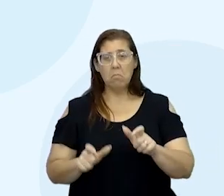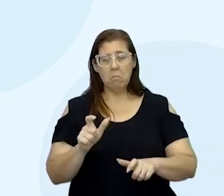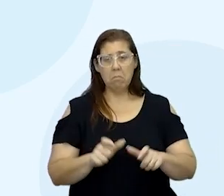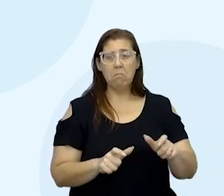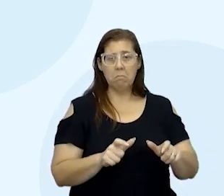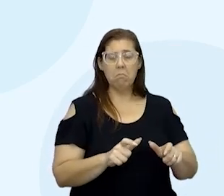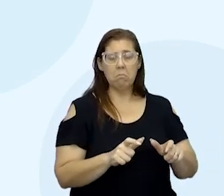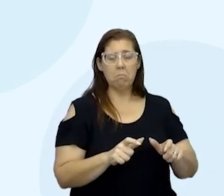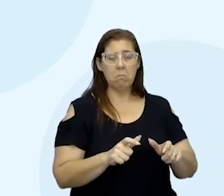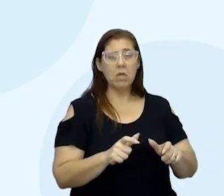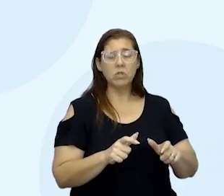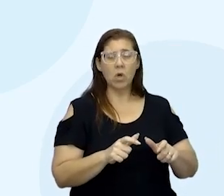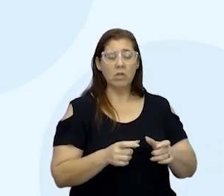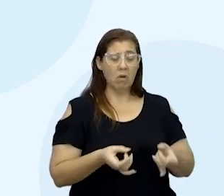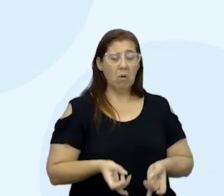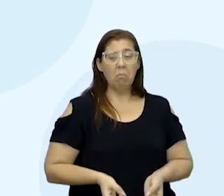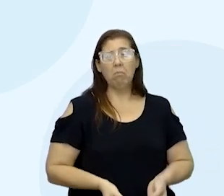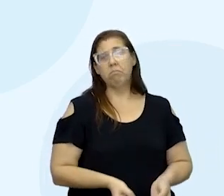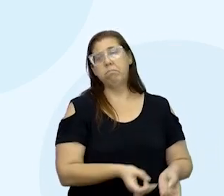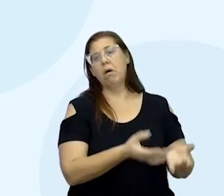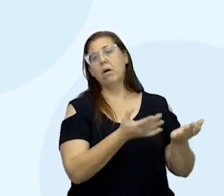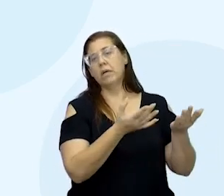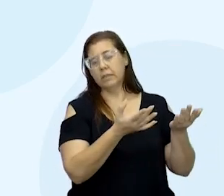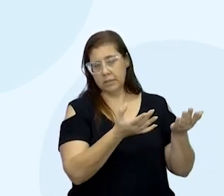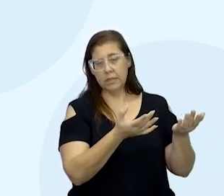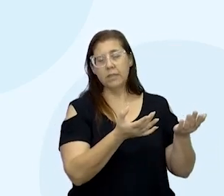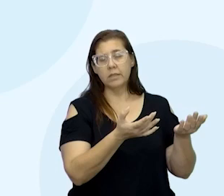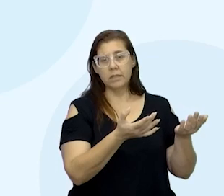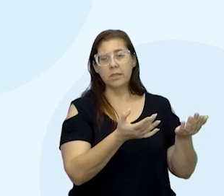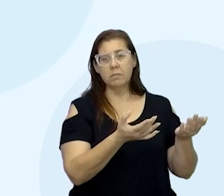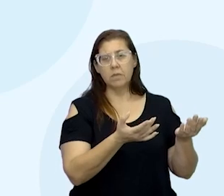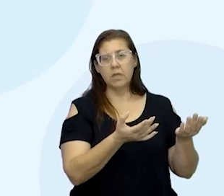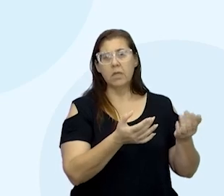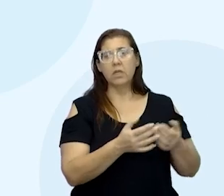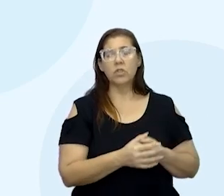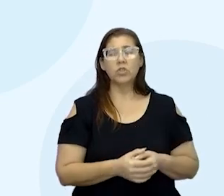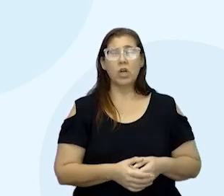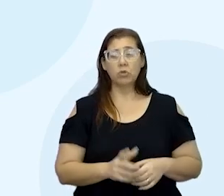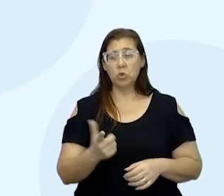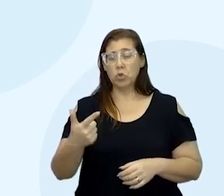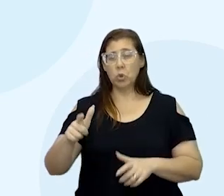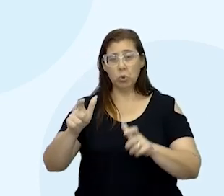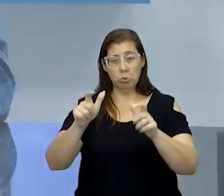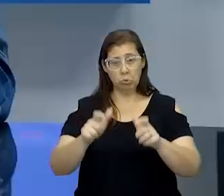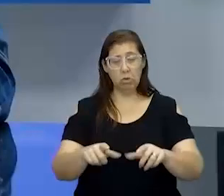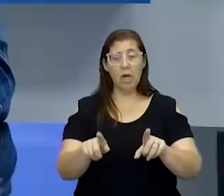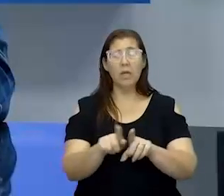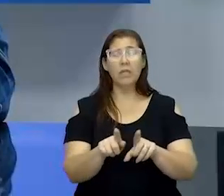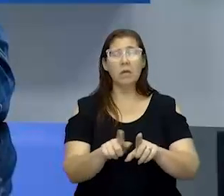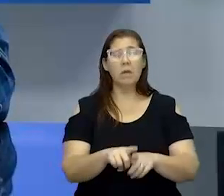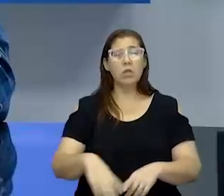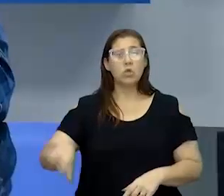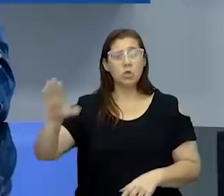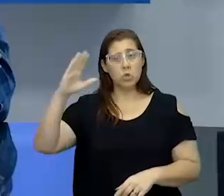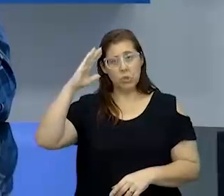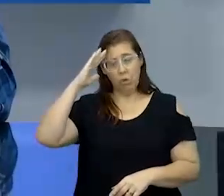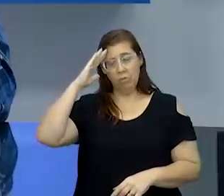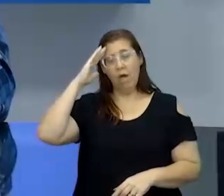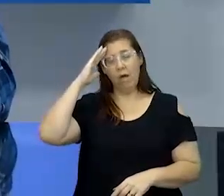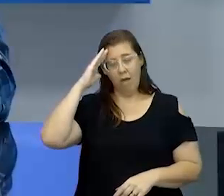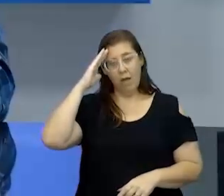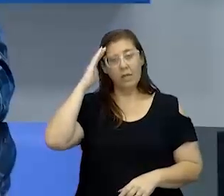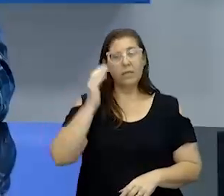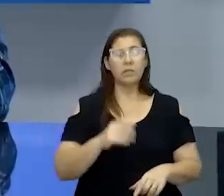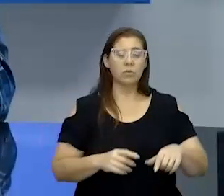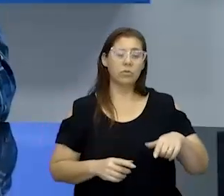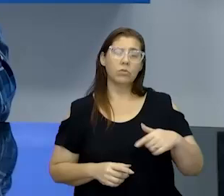cortiço Cabeça de Porco e soldados oriundos da Guerra de Canudos. Então, pode voltar para mim. Nas aulas anteriores a gente